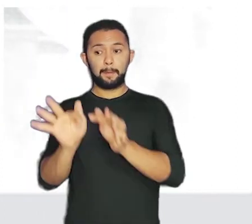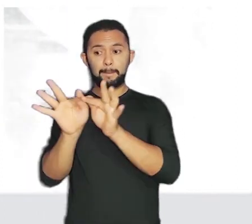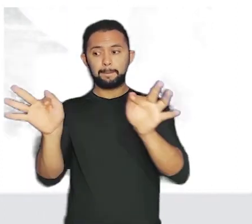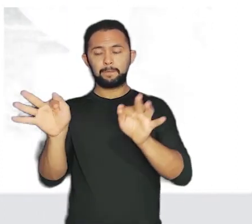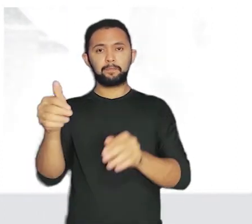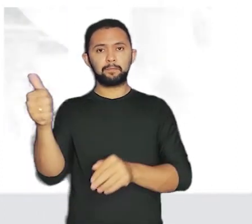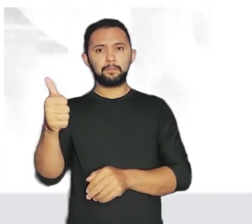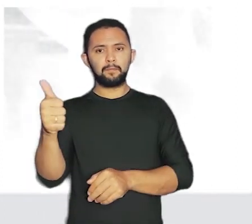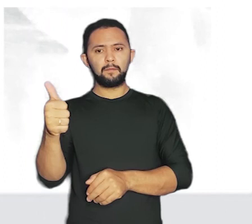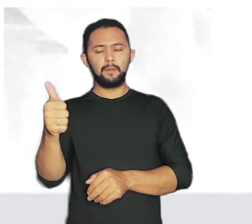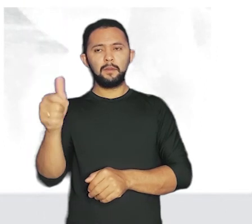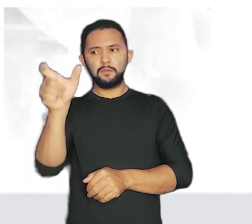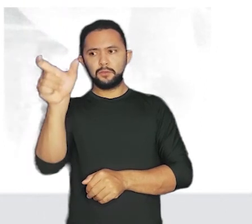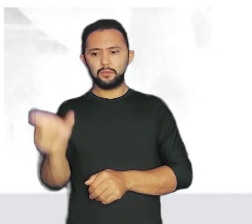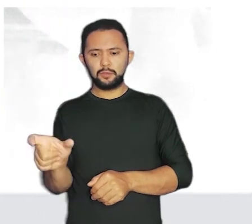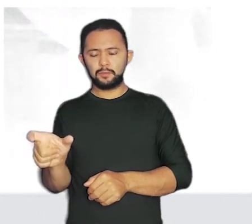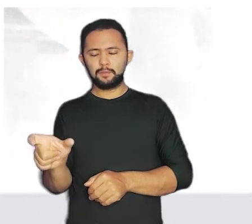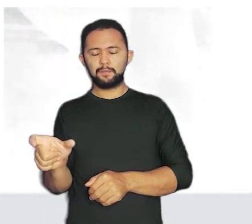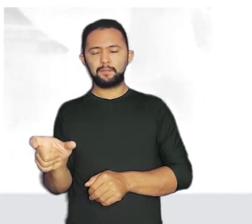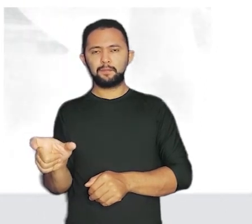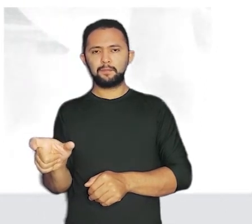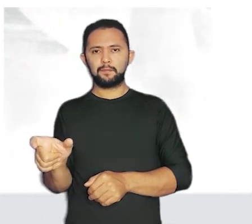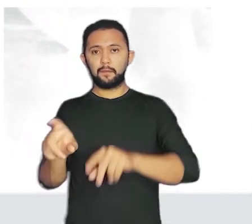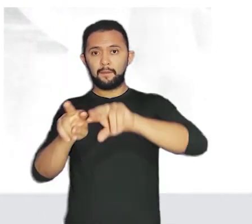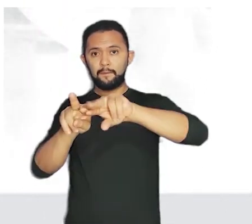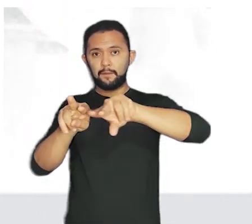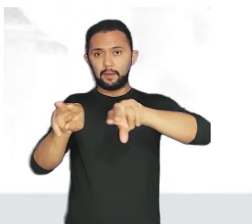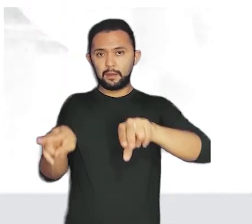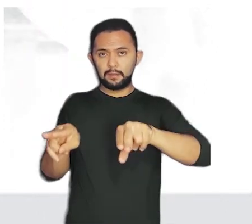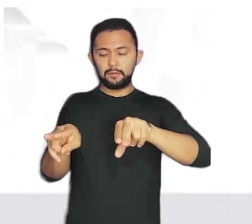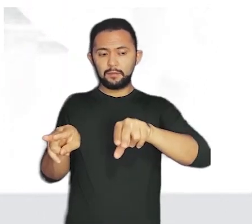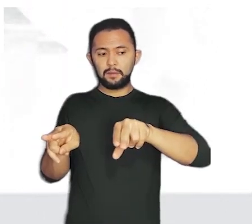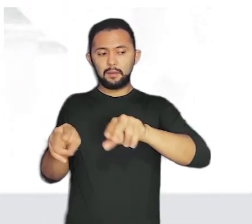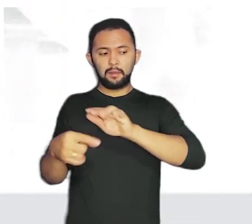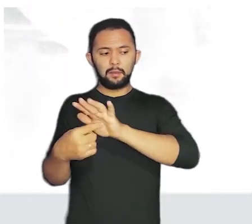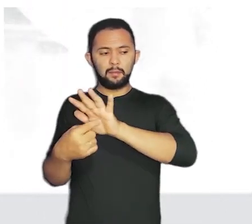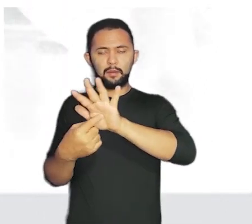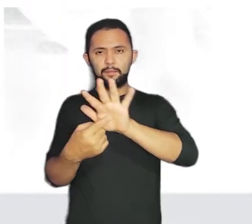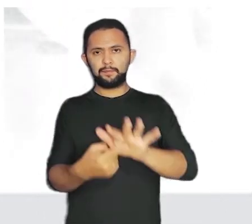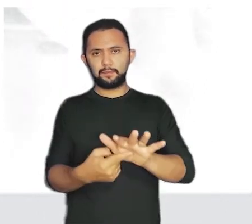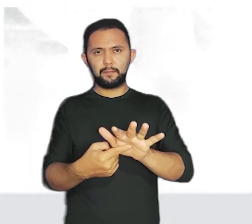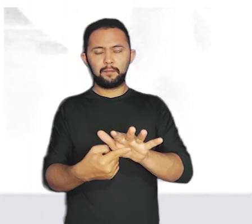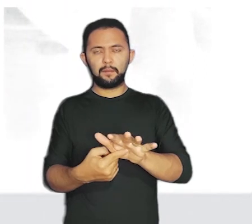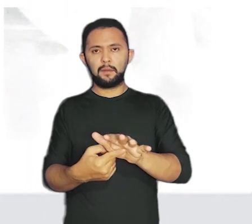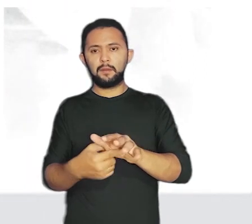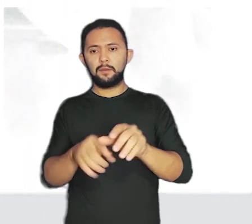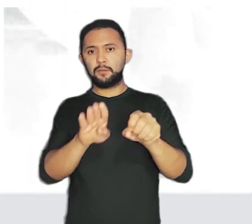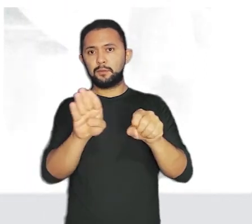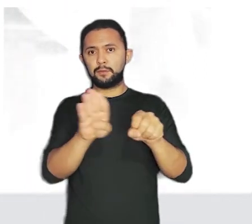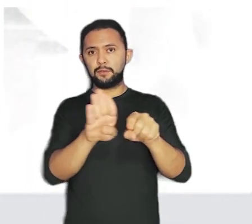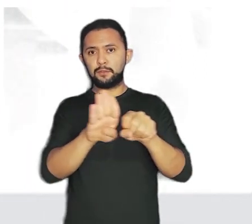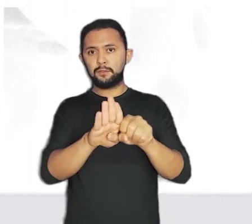apresenta substantivos no plural. Isso está correto, pessoal, ou isso é falso, tá? Sujeito composto não é aquele que